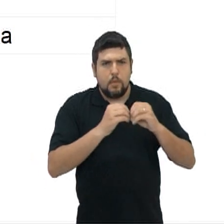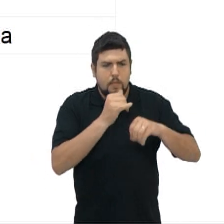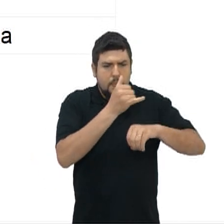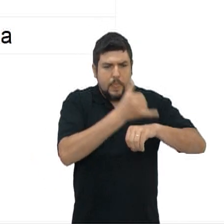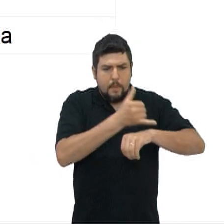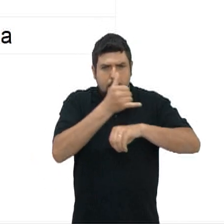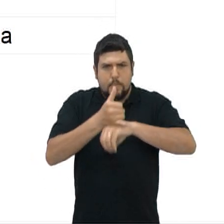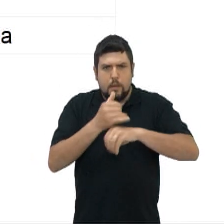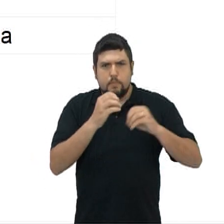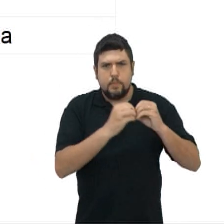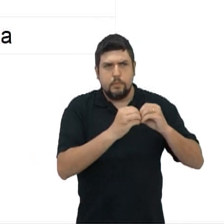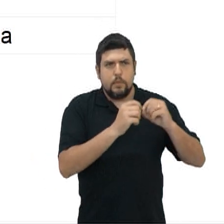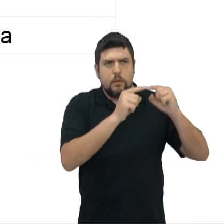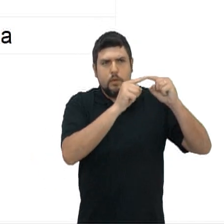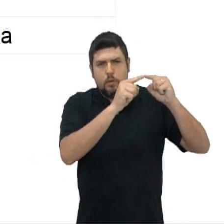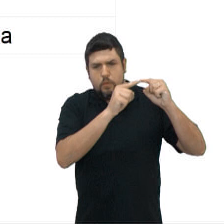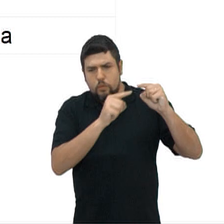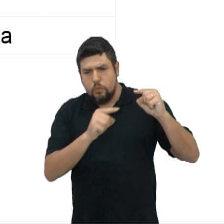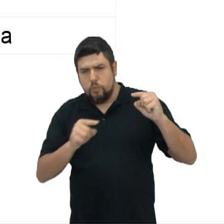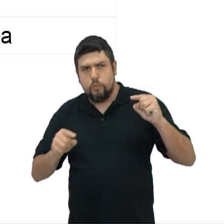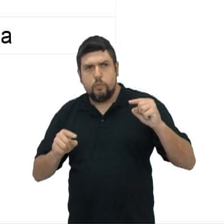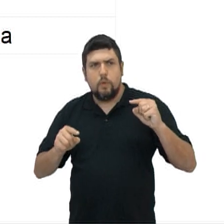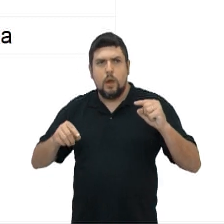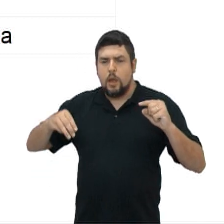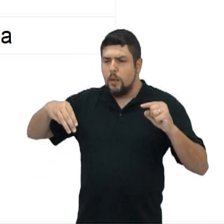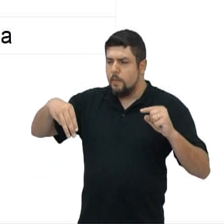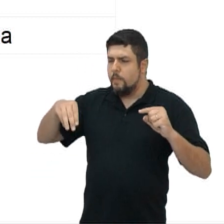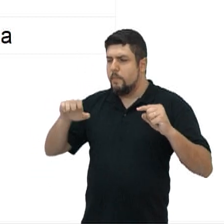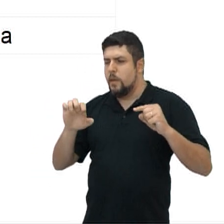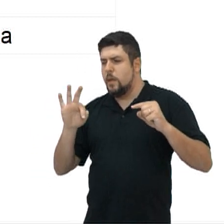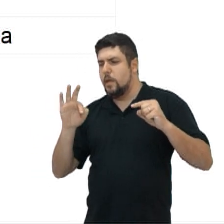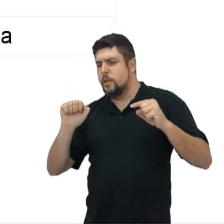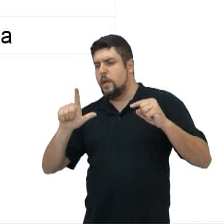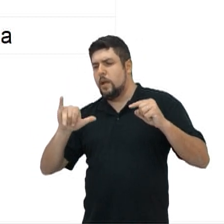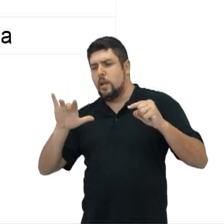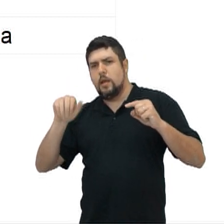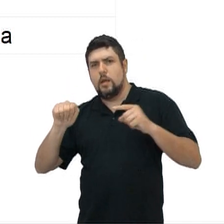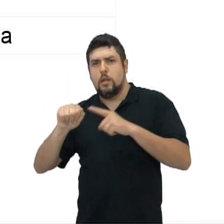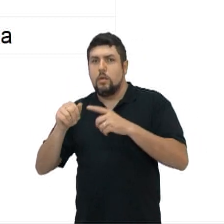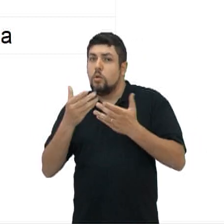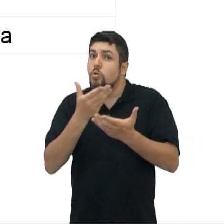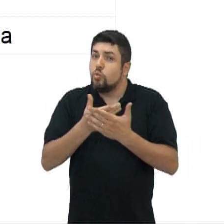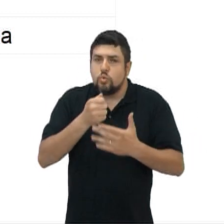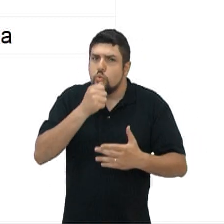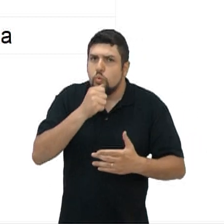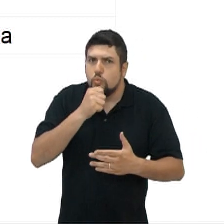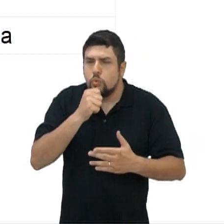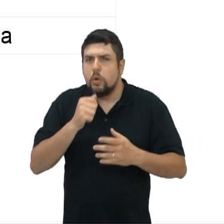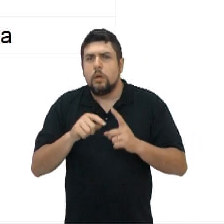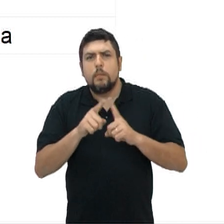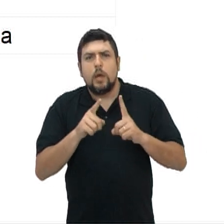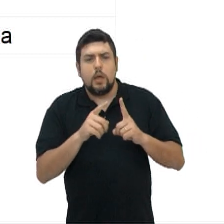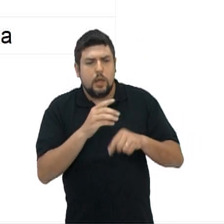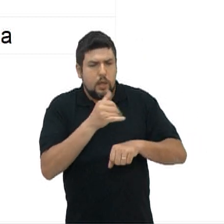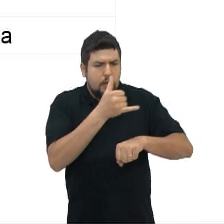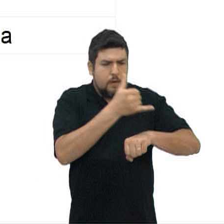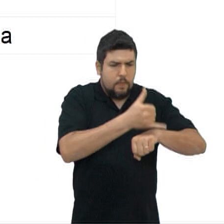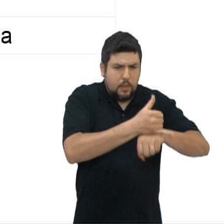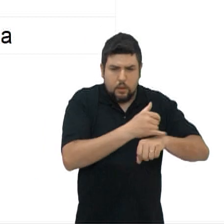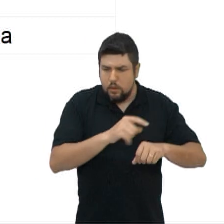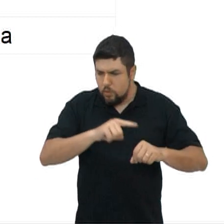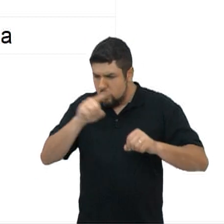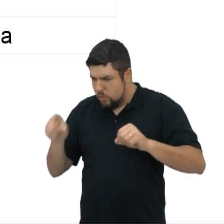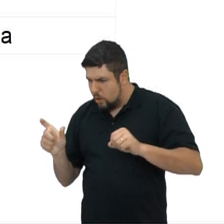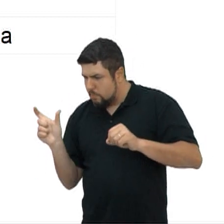é uma ligação metálica. Nós não vimos ainda, né? Mas como envolve metal, é mais fácil de entender, mas nós vamos